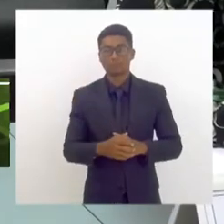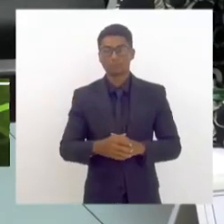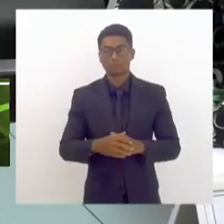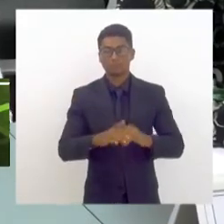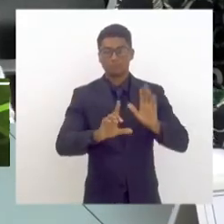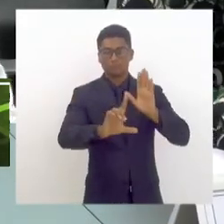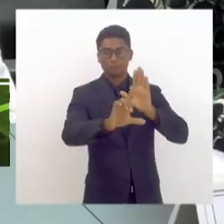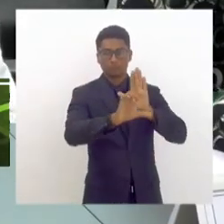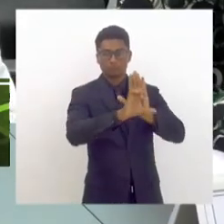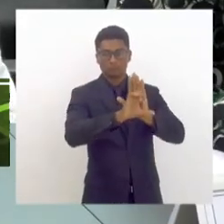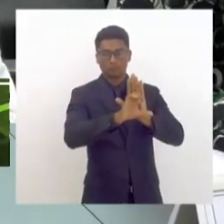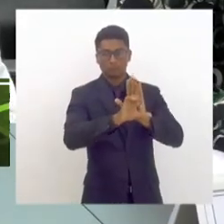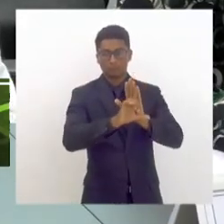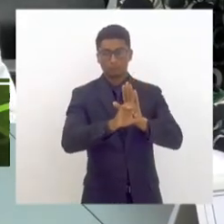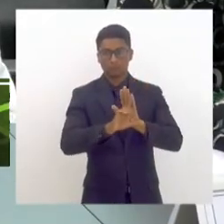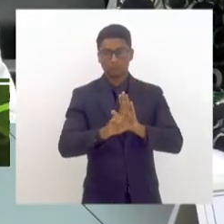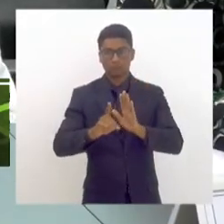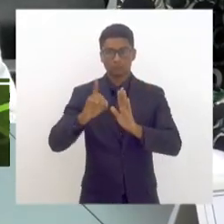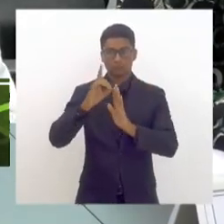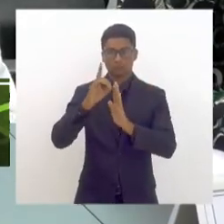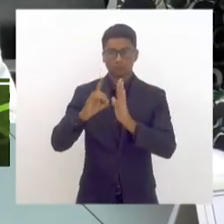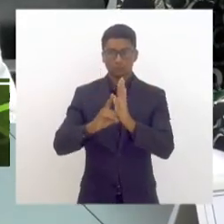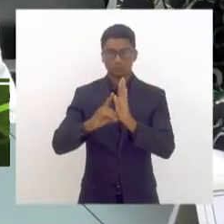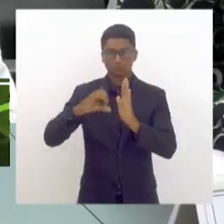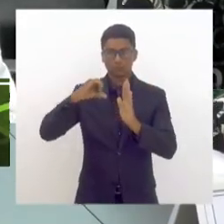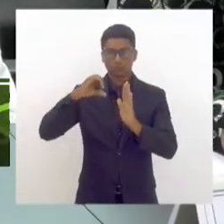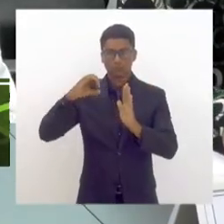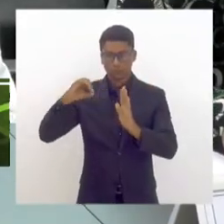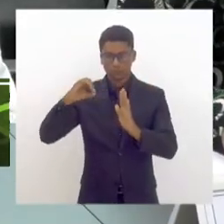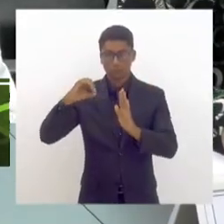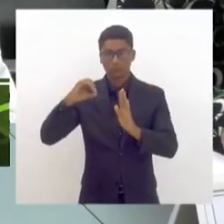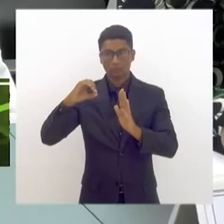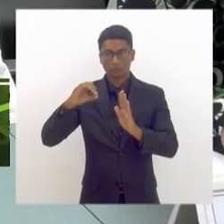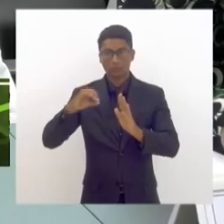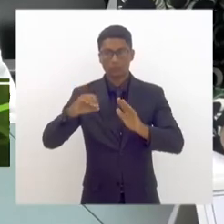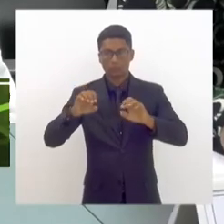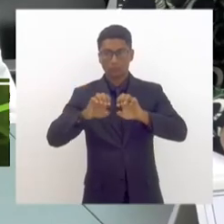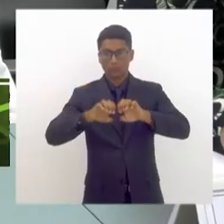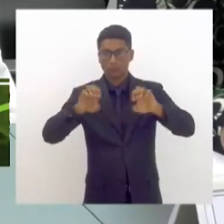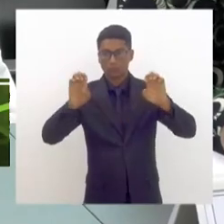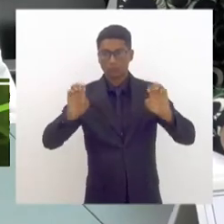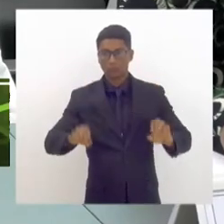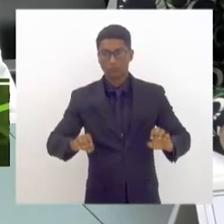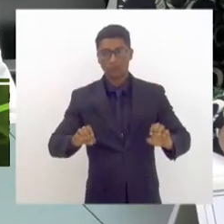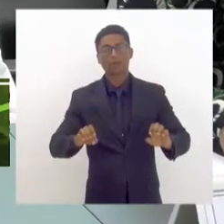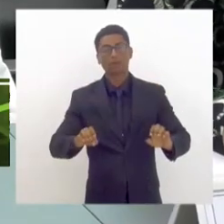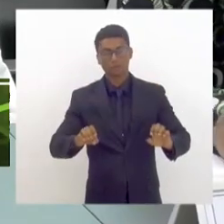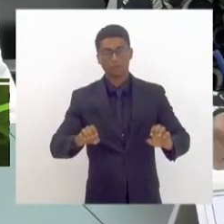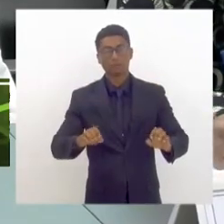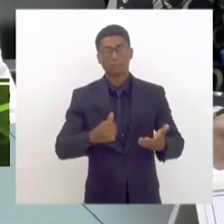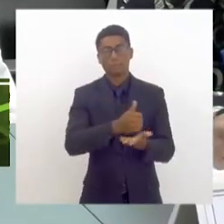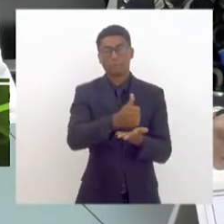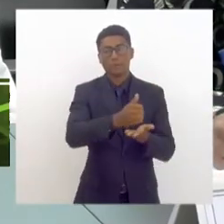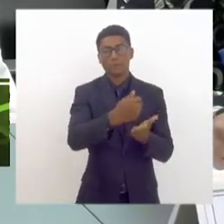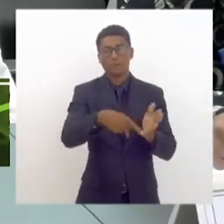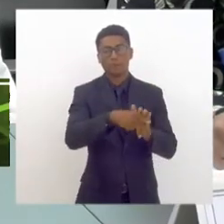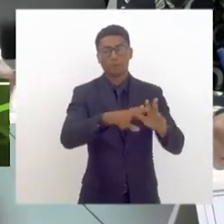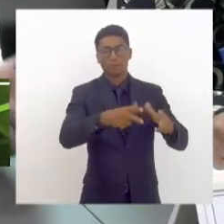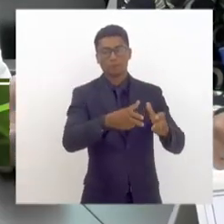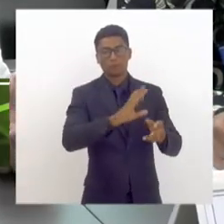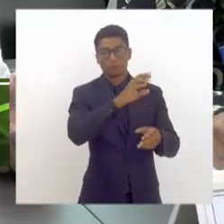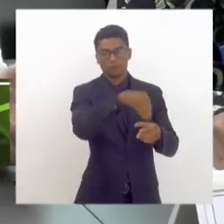lei da década de 90 que já determina a estrutura mínima do Conselho. Talvez seja um caminho mais